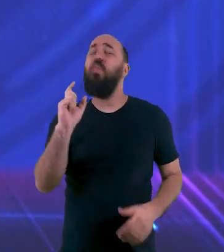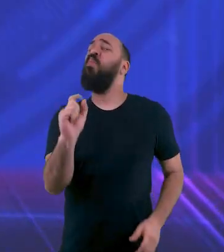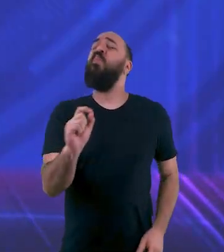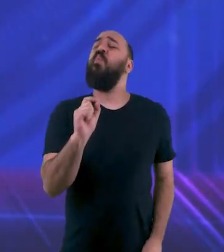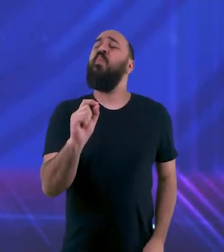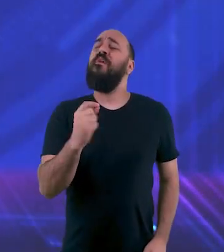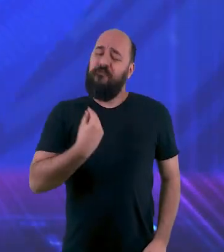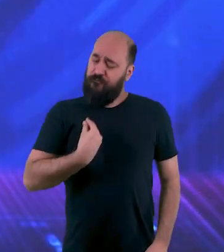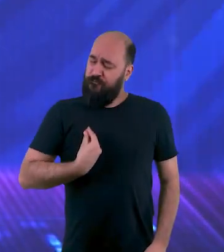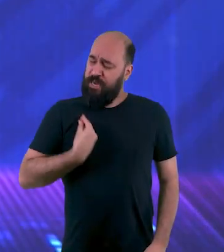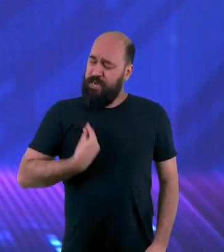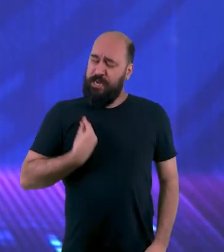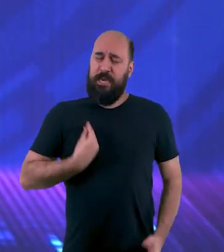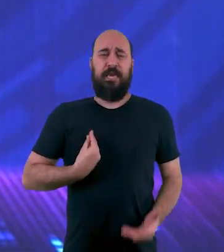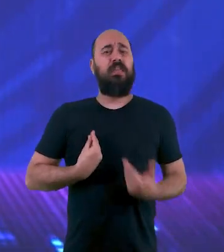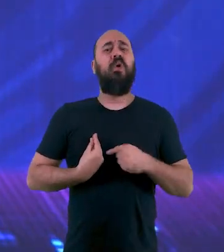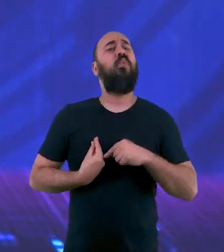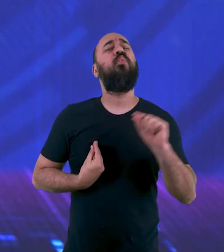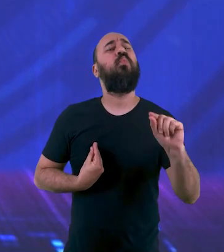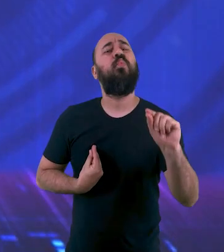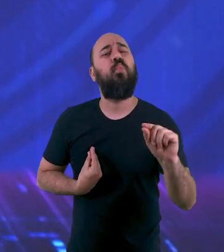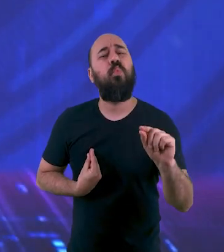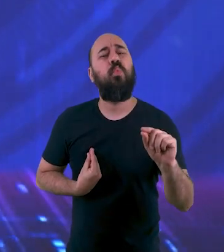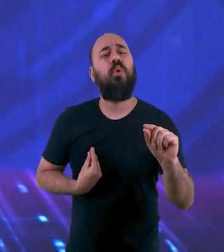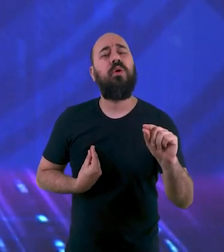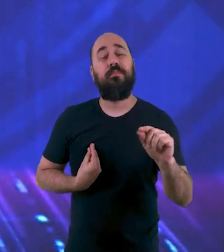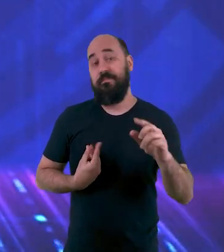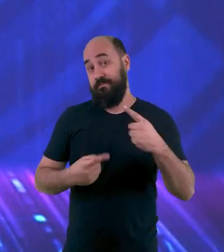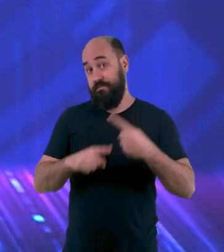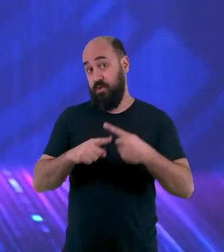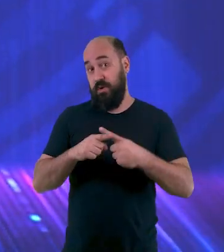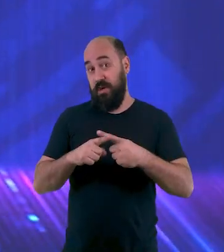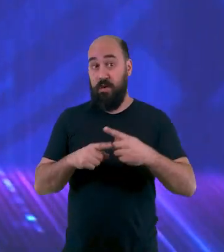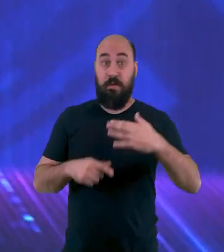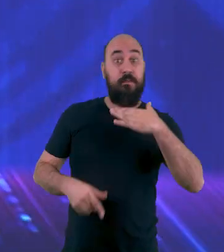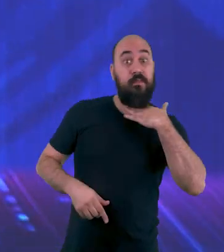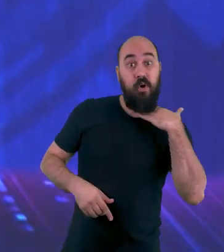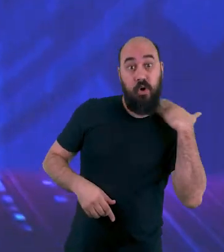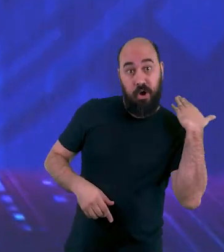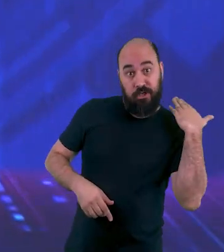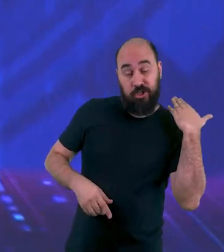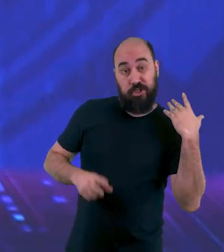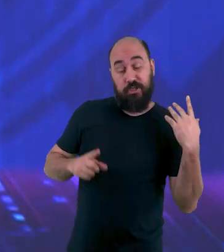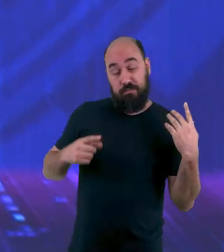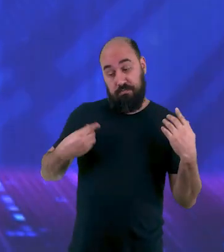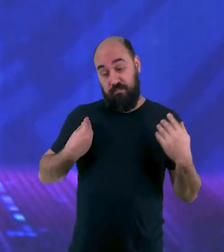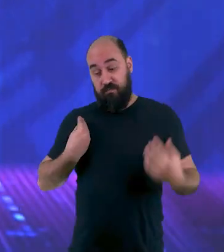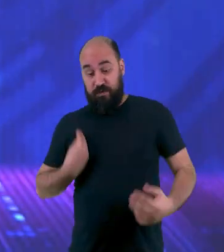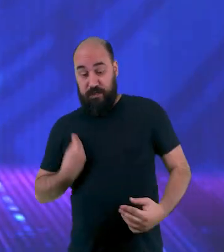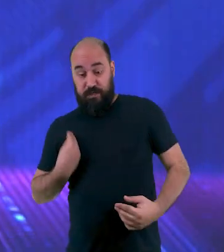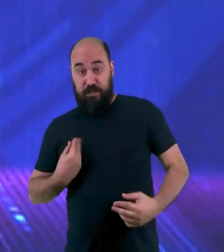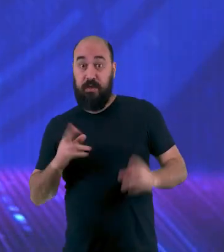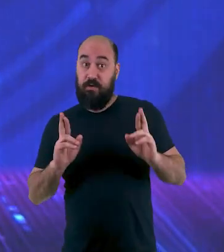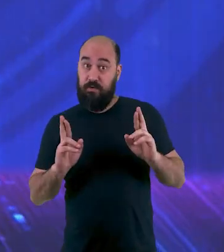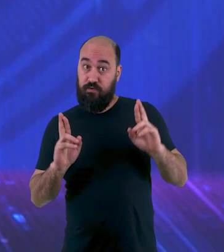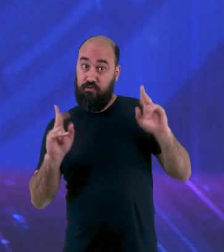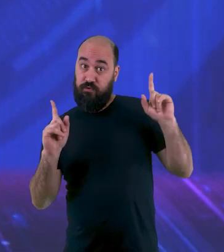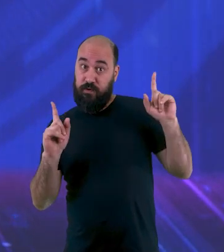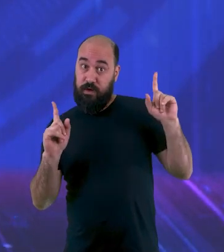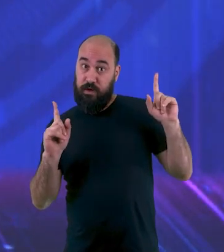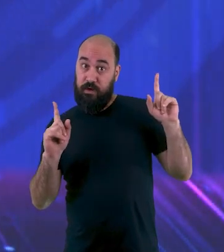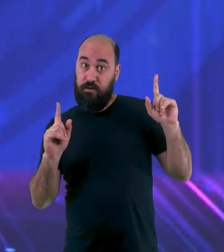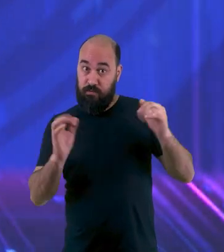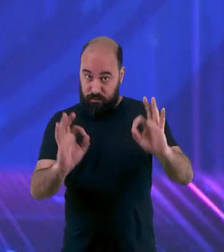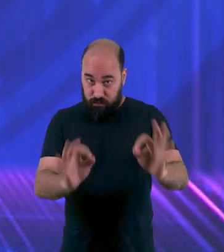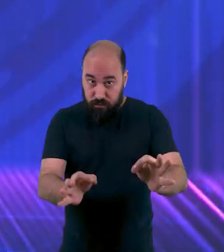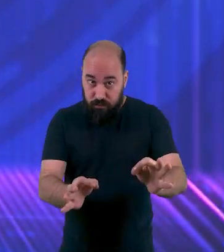nós passamos a existir? Porque a morte, ela é o oposto da vida. Para a gente entender isso melhor, vamos a